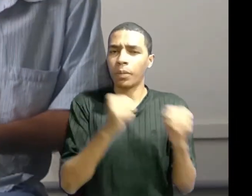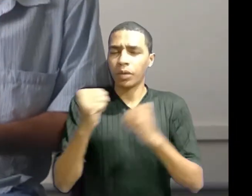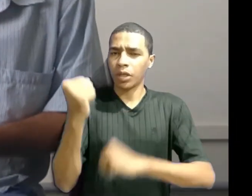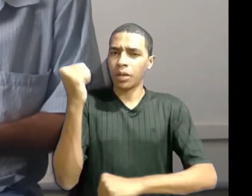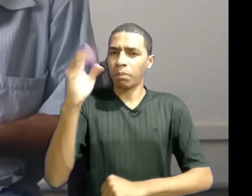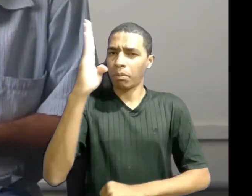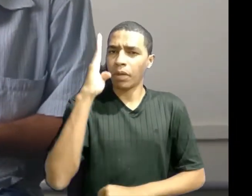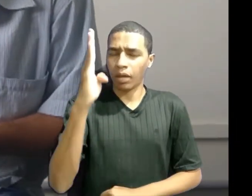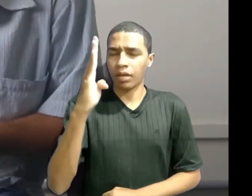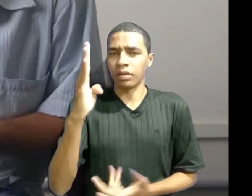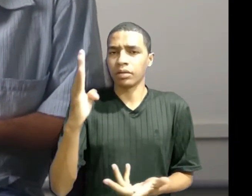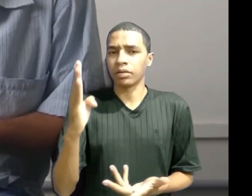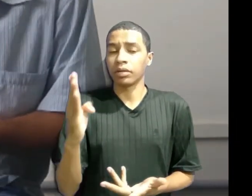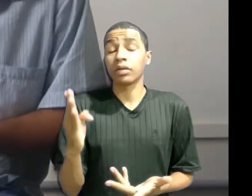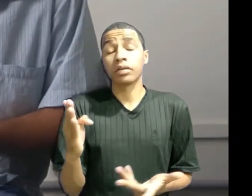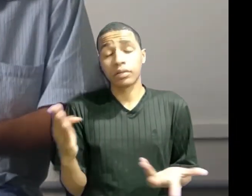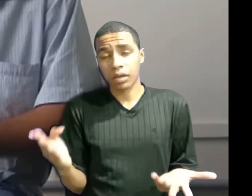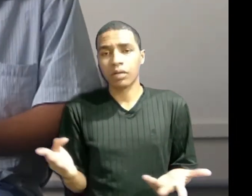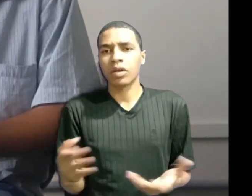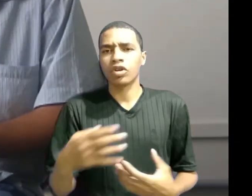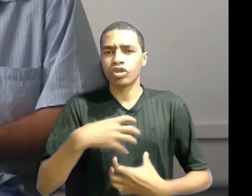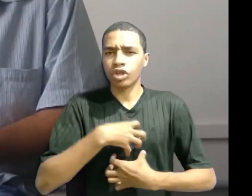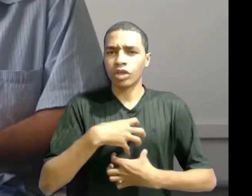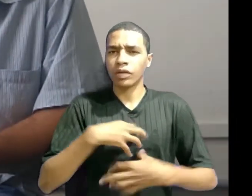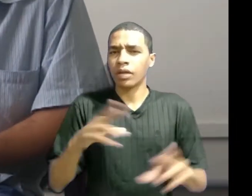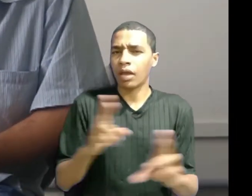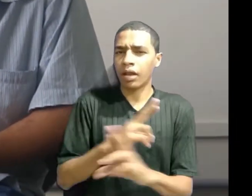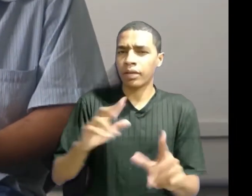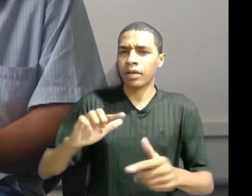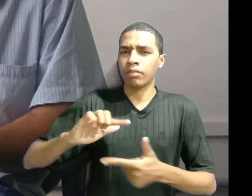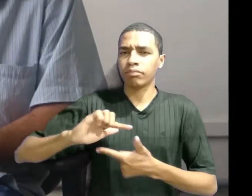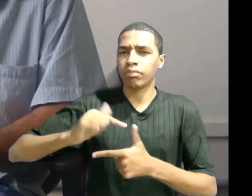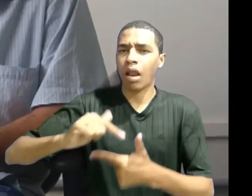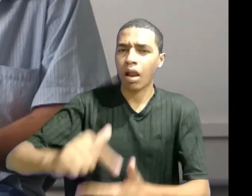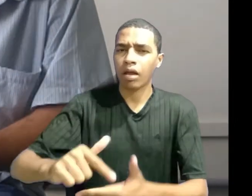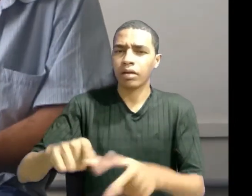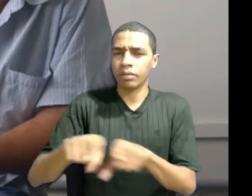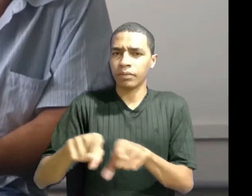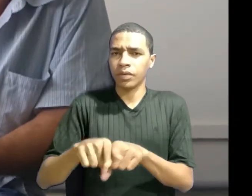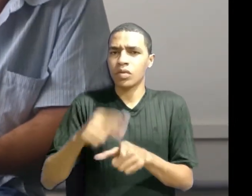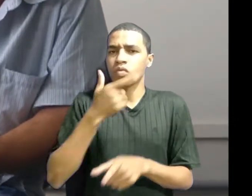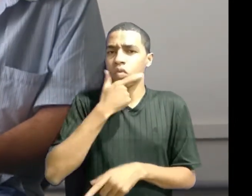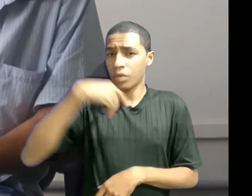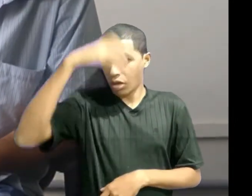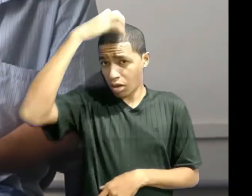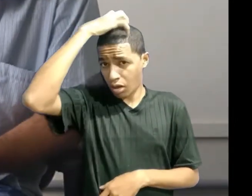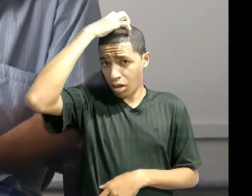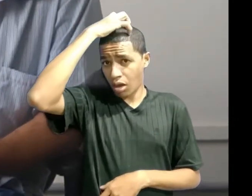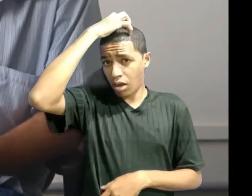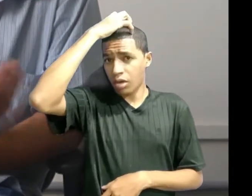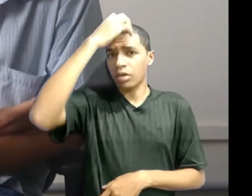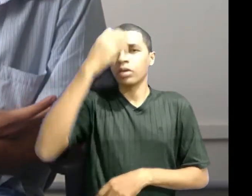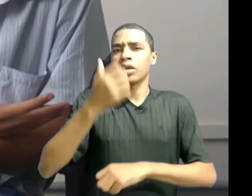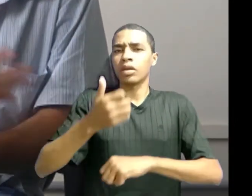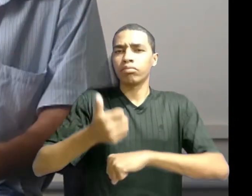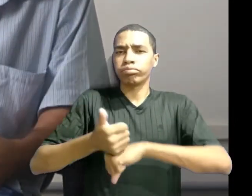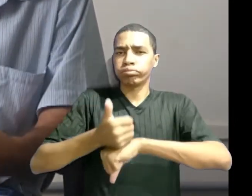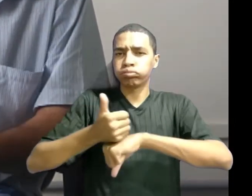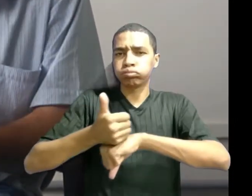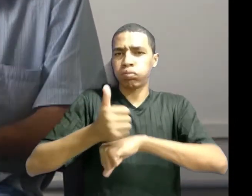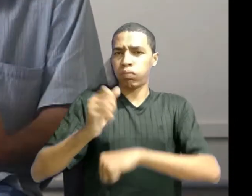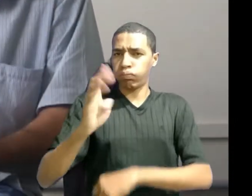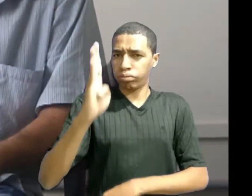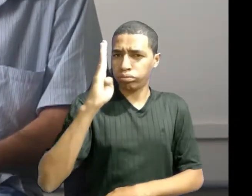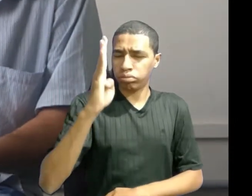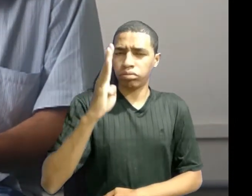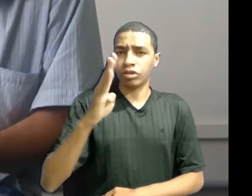são dominados por ele. A dominação tradicional também, por exemplo, um rei absoluto, né? Um rei que tem a sua história, a